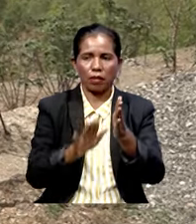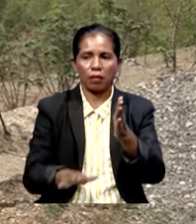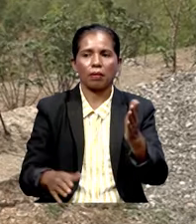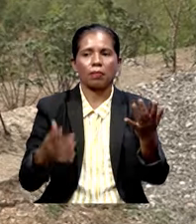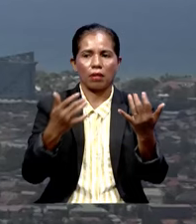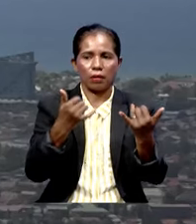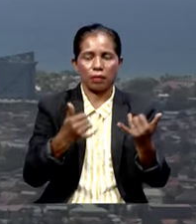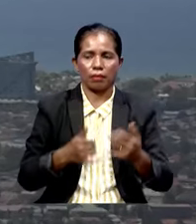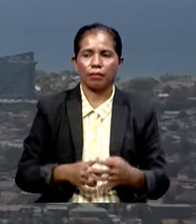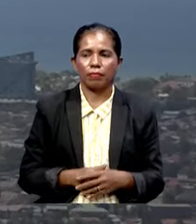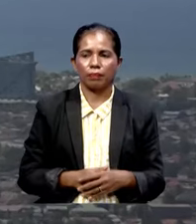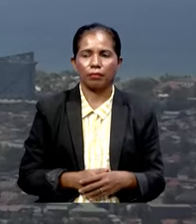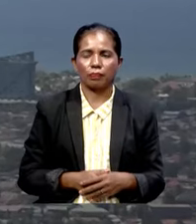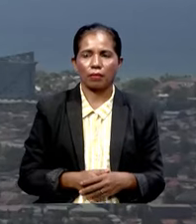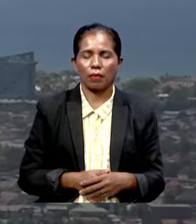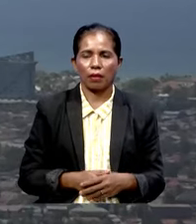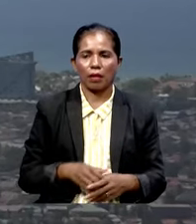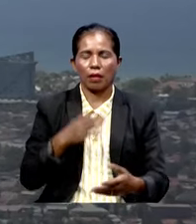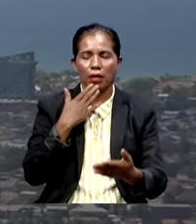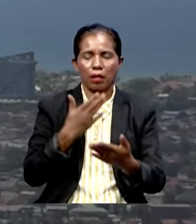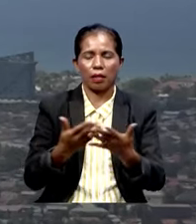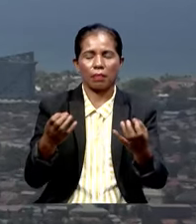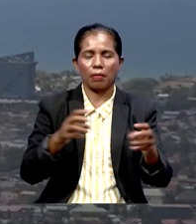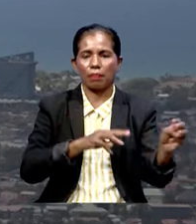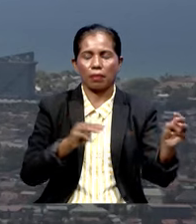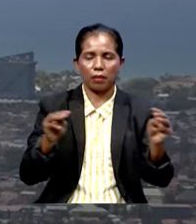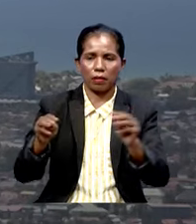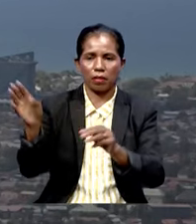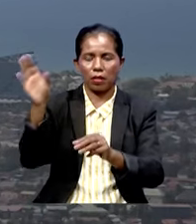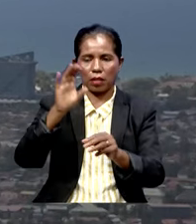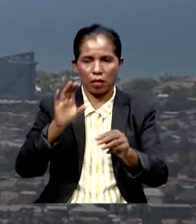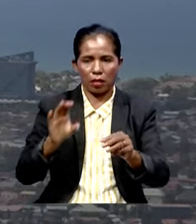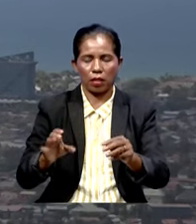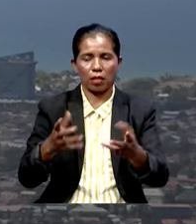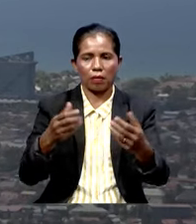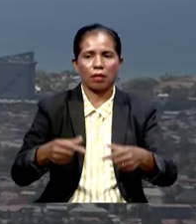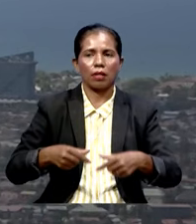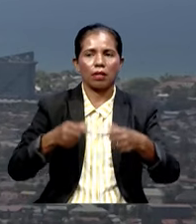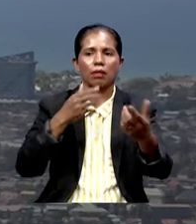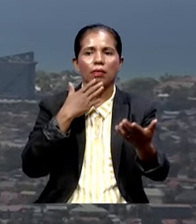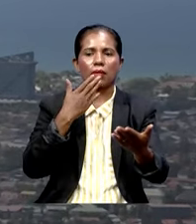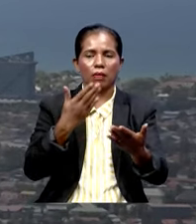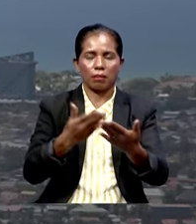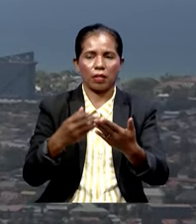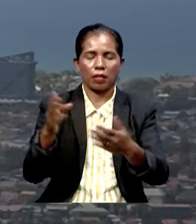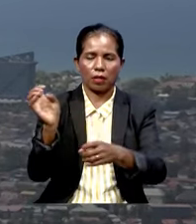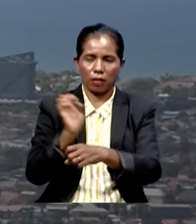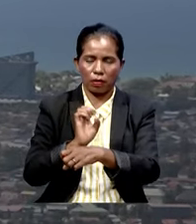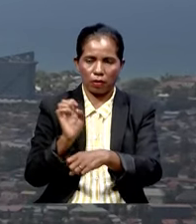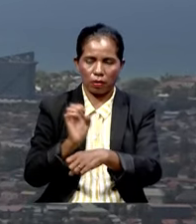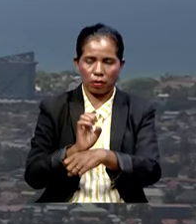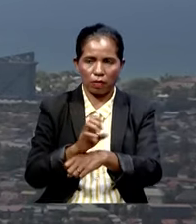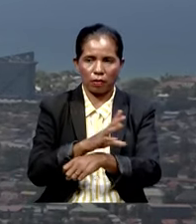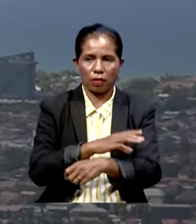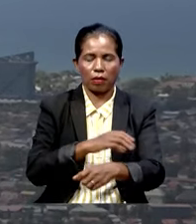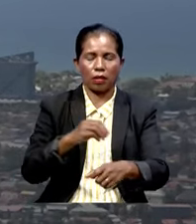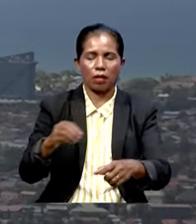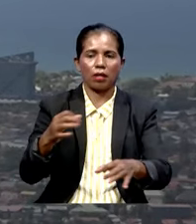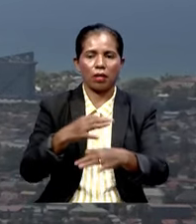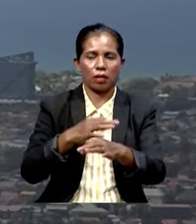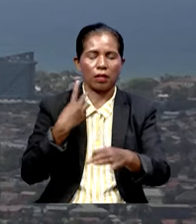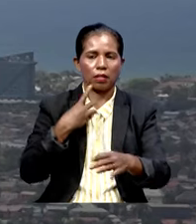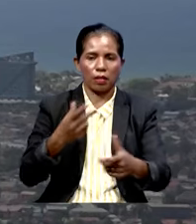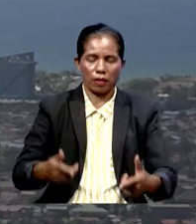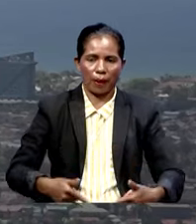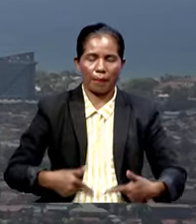daudang. Solução barak ba mudança climática bele fo benefício econômico enquanto radia ita